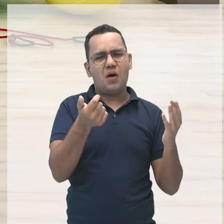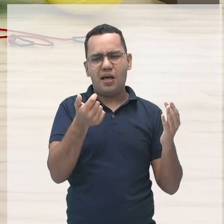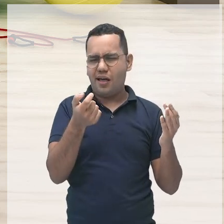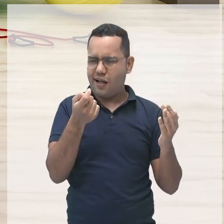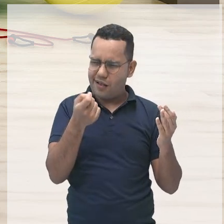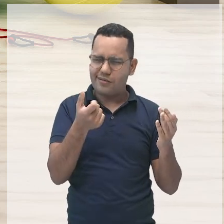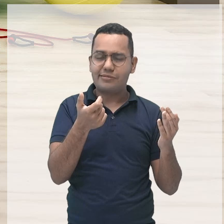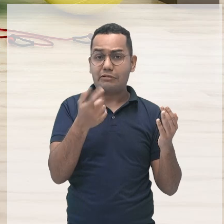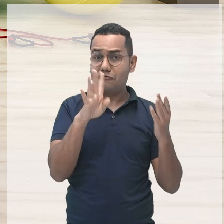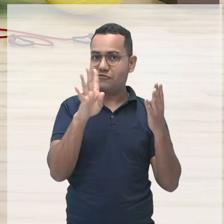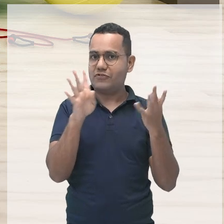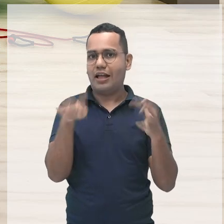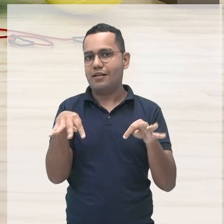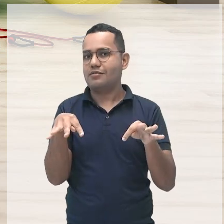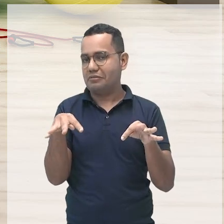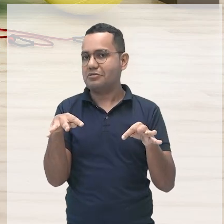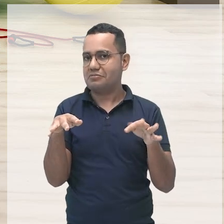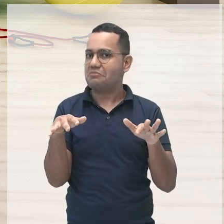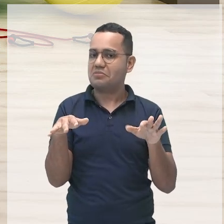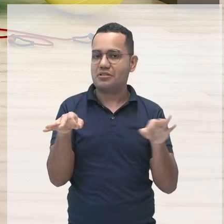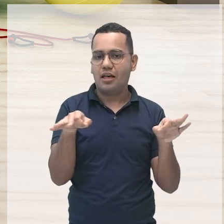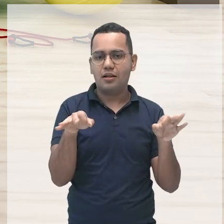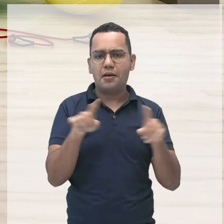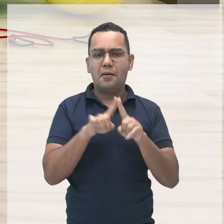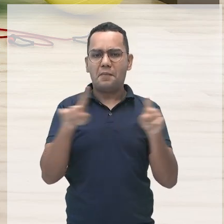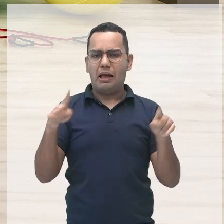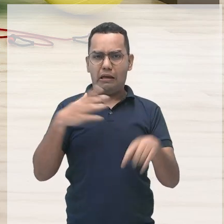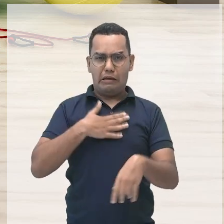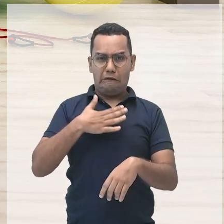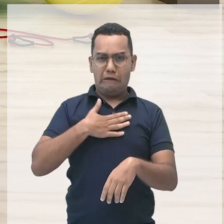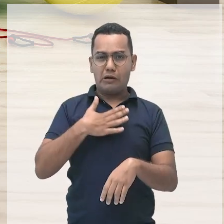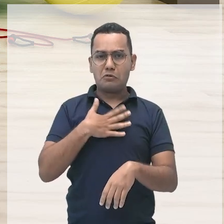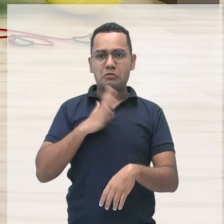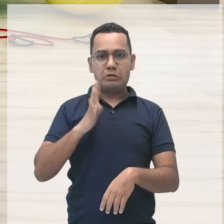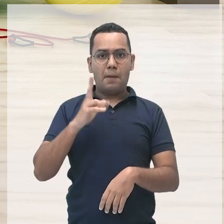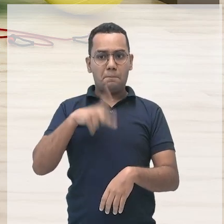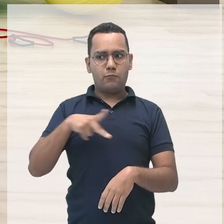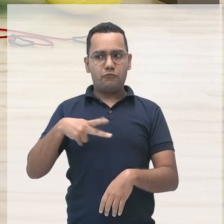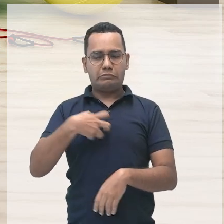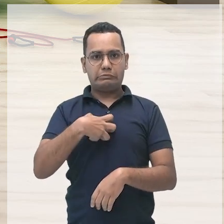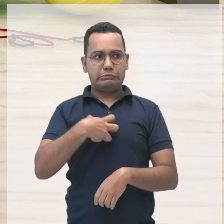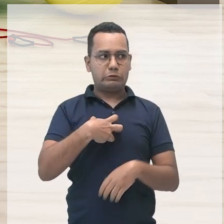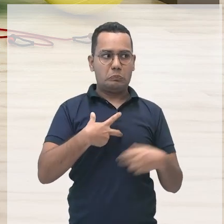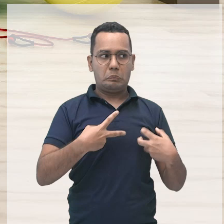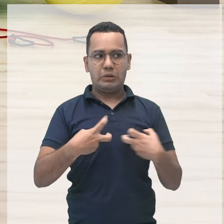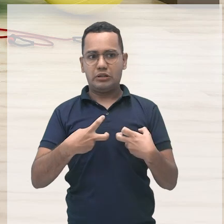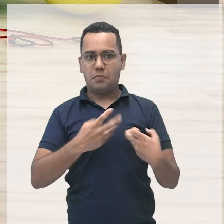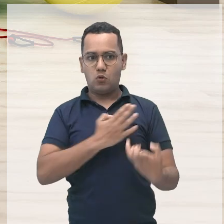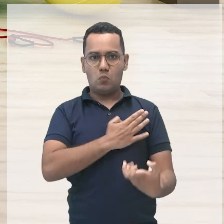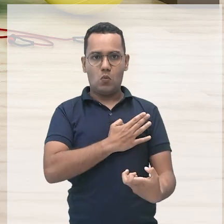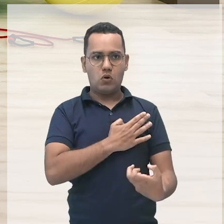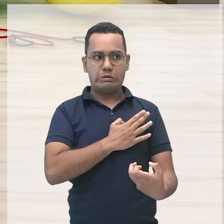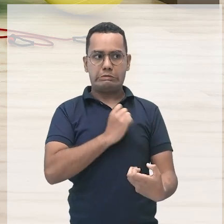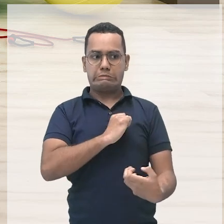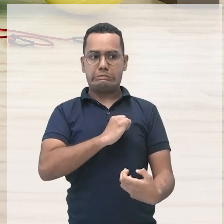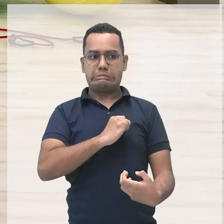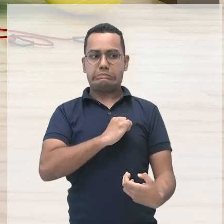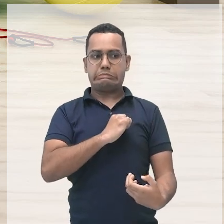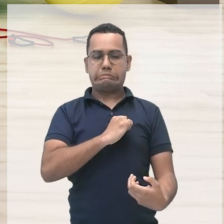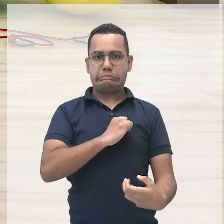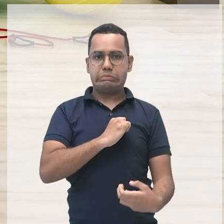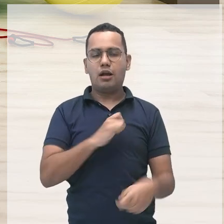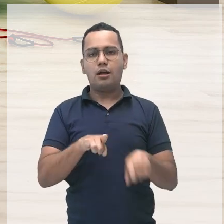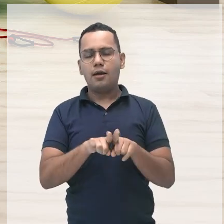ginástica localizada, ok? Eu já tô sentindo aqui minha frequência cardíaca aumentando, um pouquinho cansada, a voz um